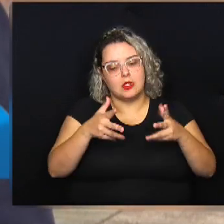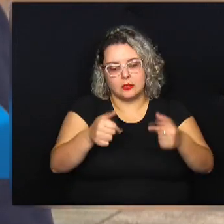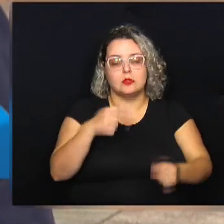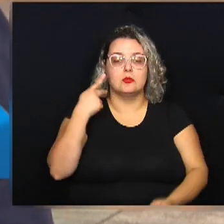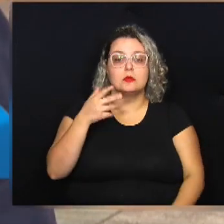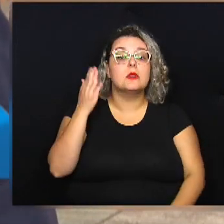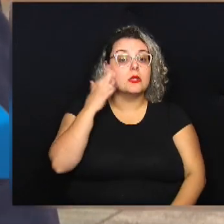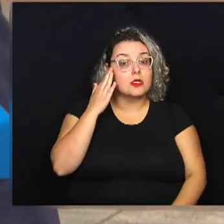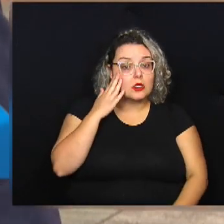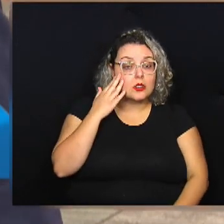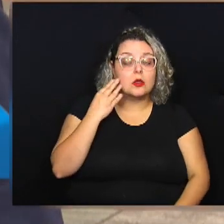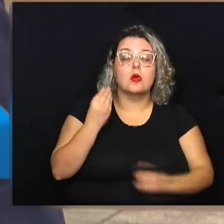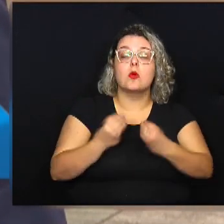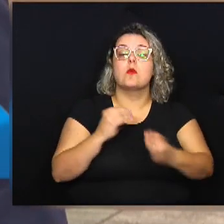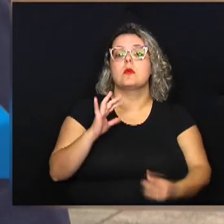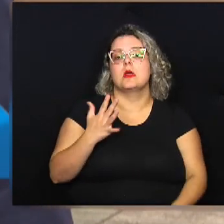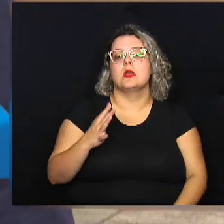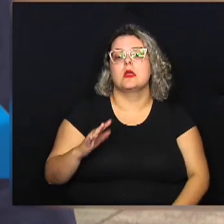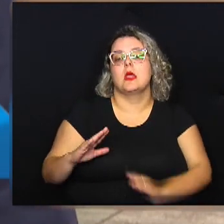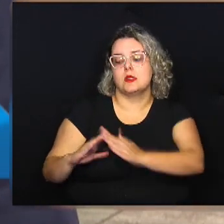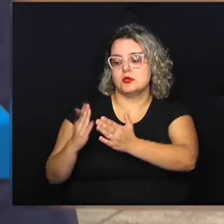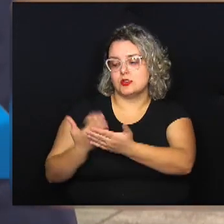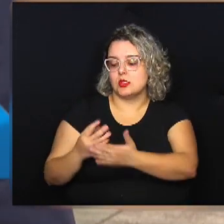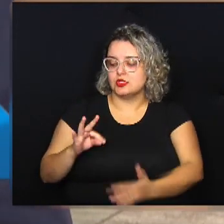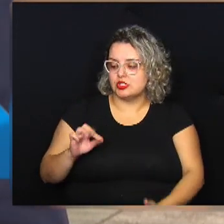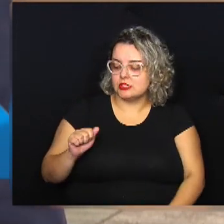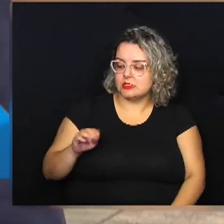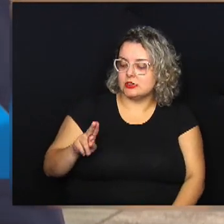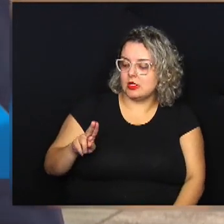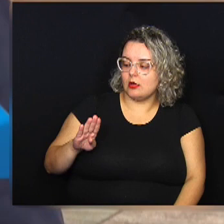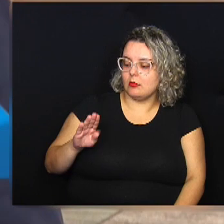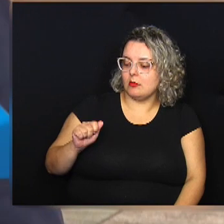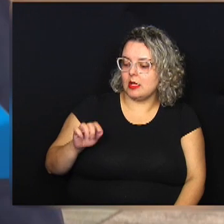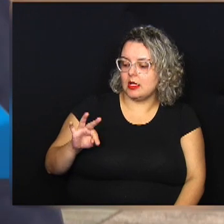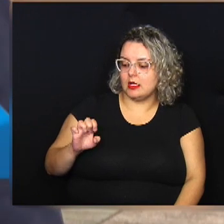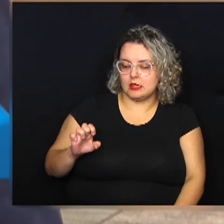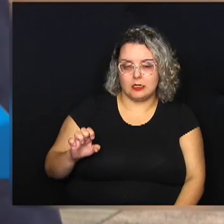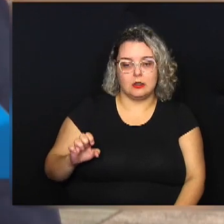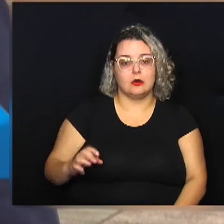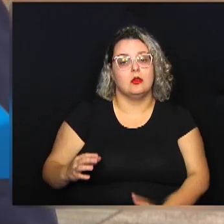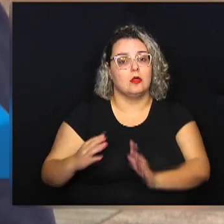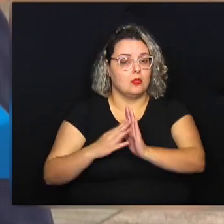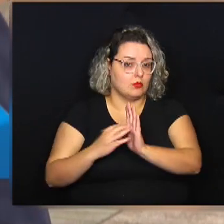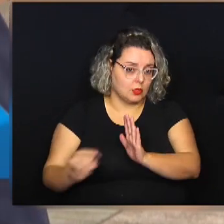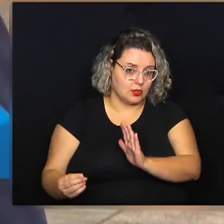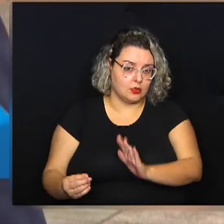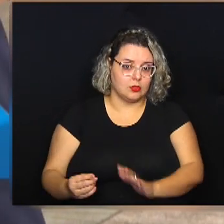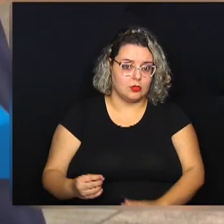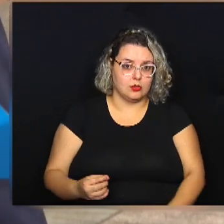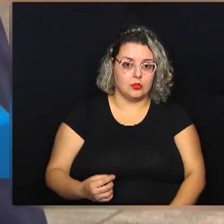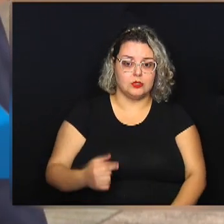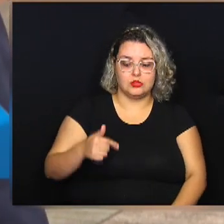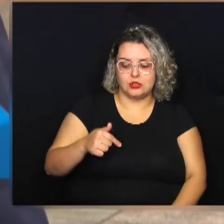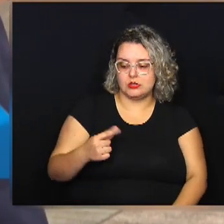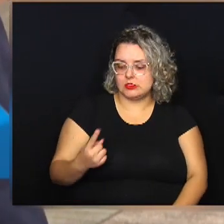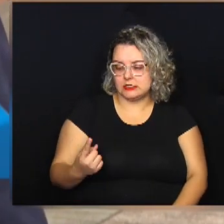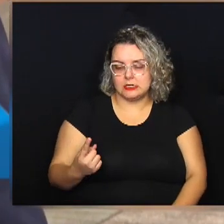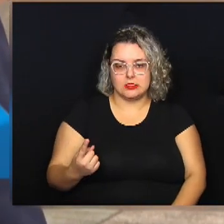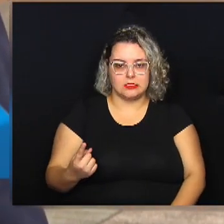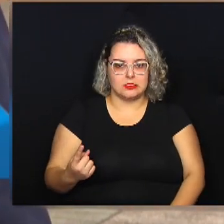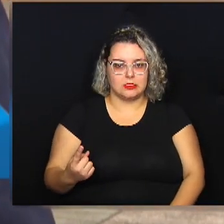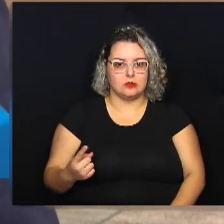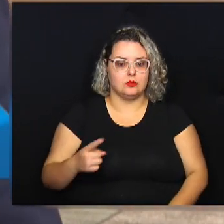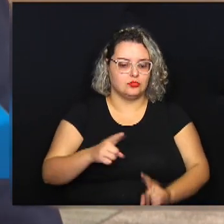funciona, que é a escola de Taubaté, que é um modelo onde chegou de 71 casos de